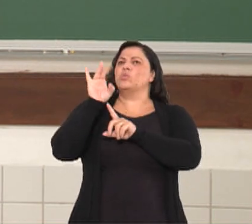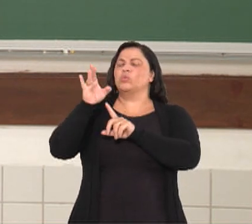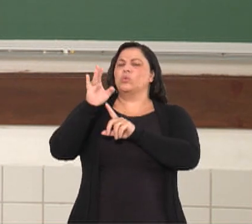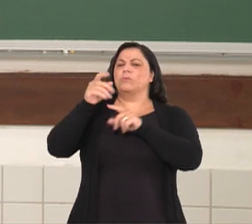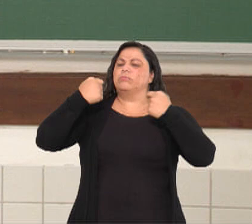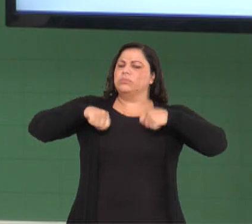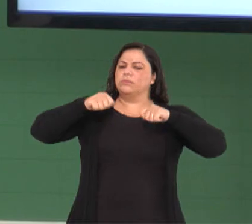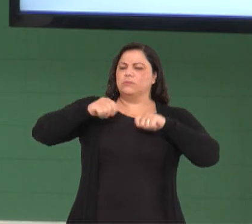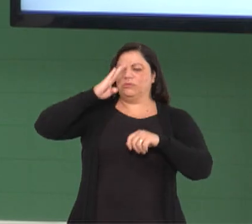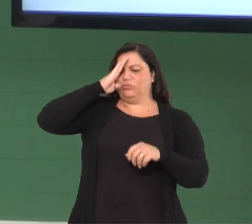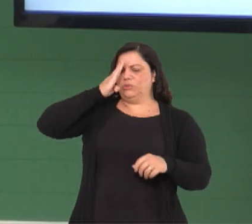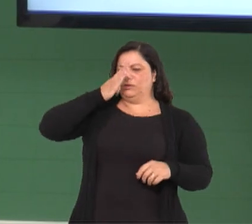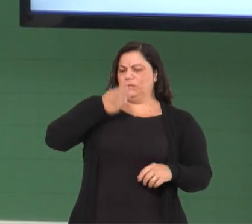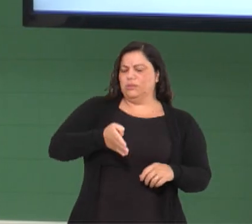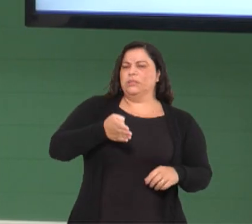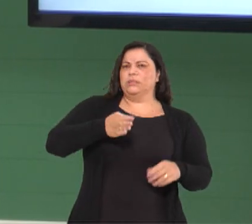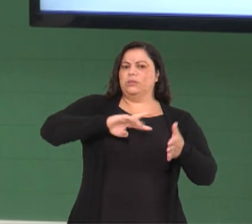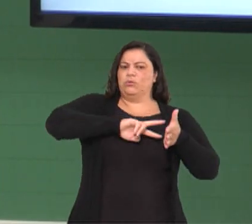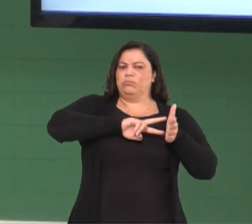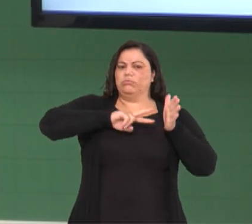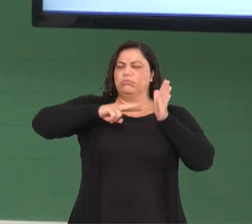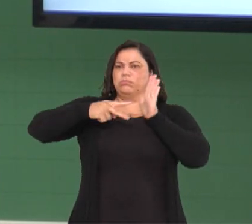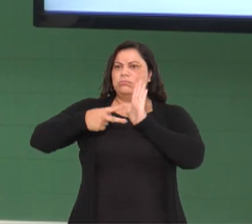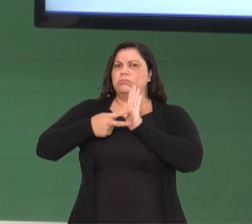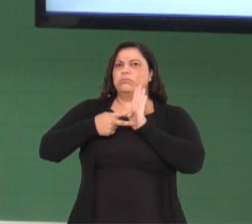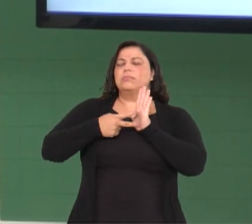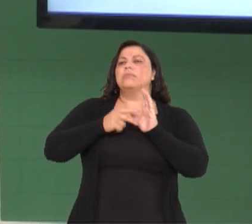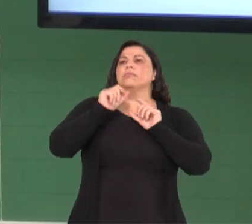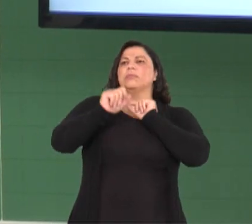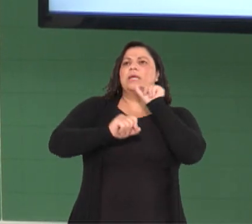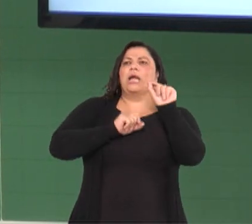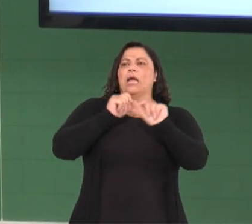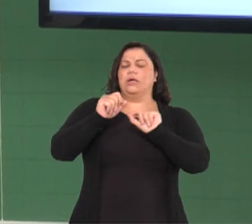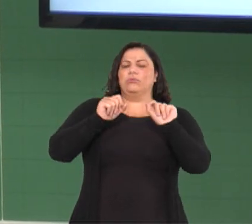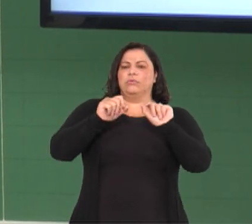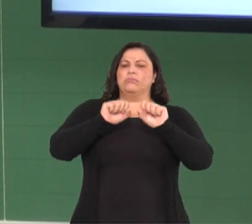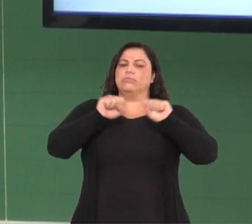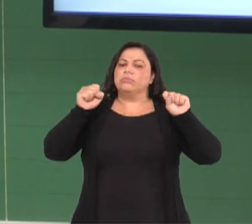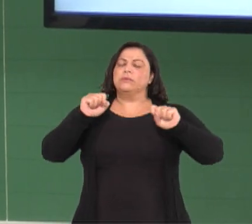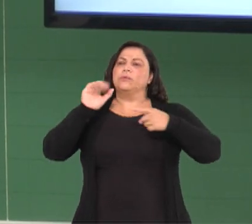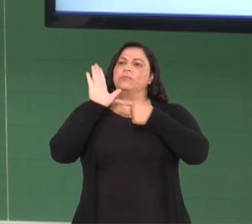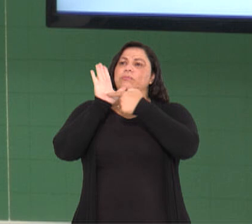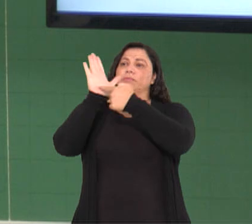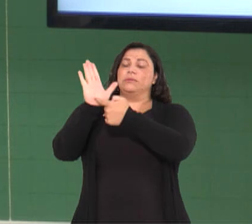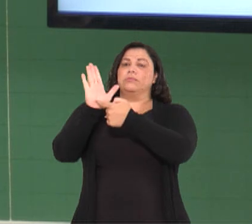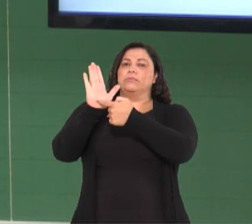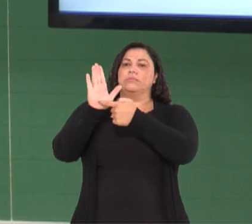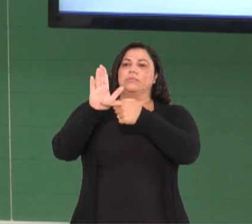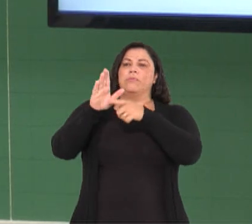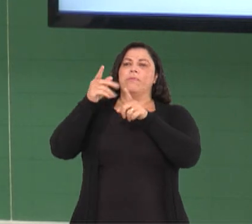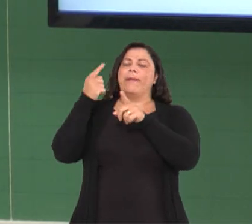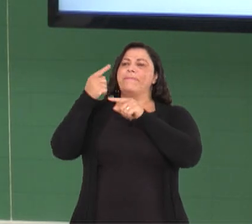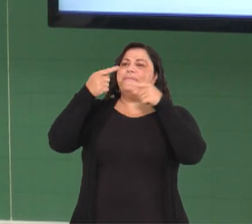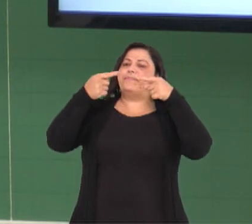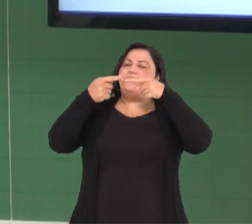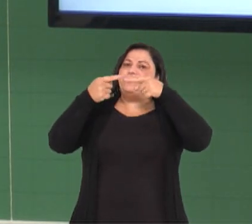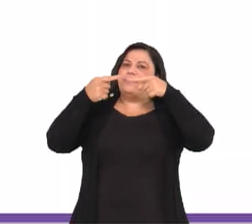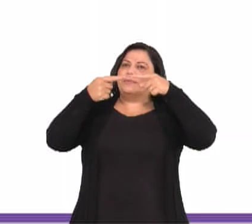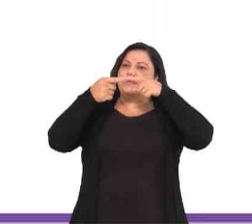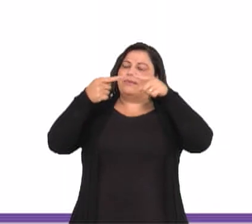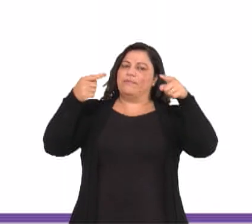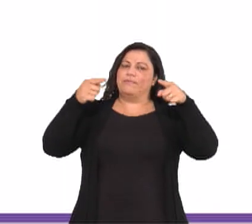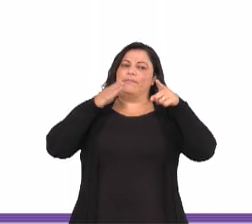um sentido. Por isso, normalmente, as grandezas vetoriais são representadas por uma flecha, por uma seta.